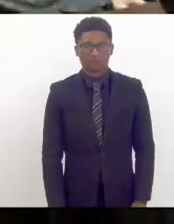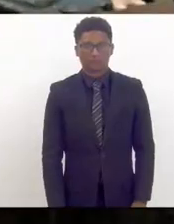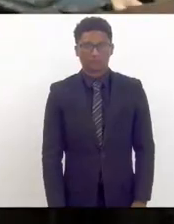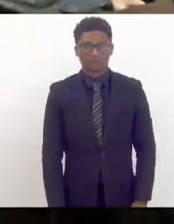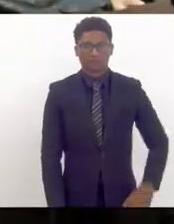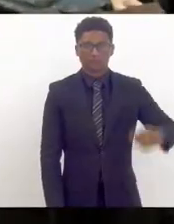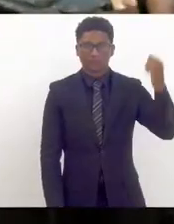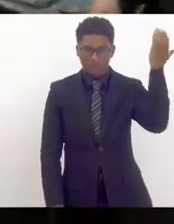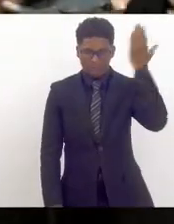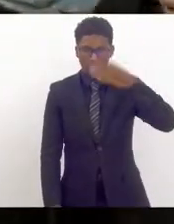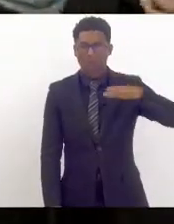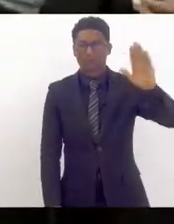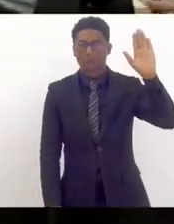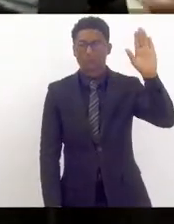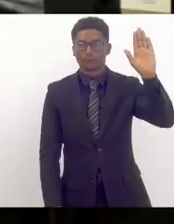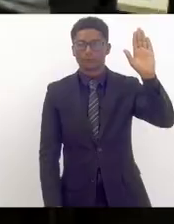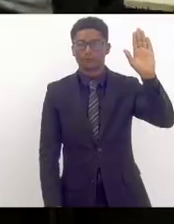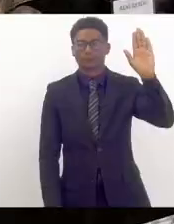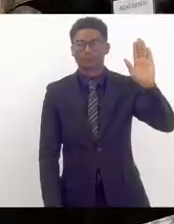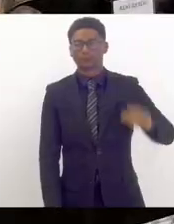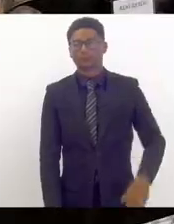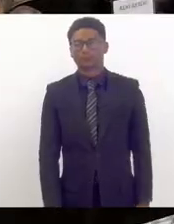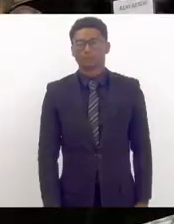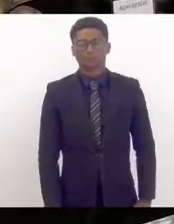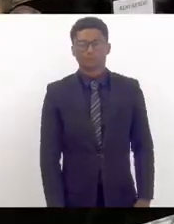Assim eu prometo.